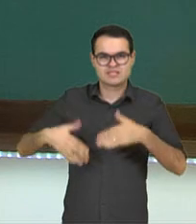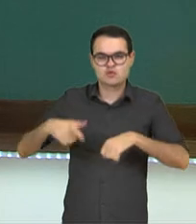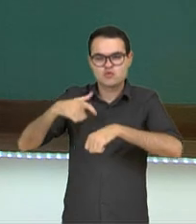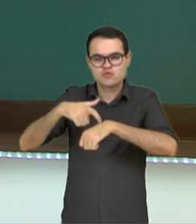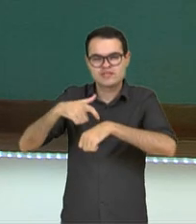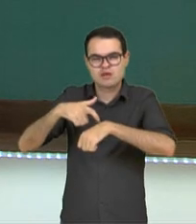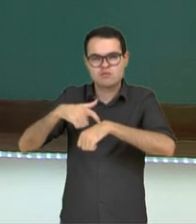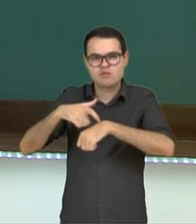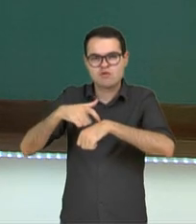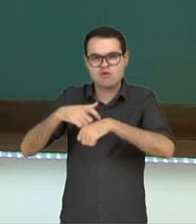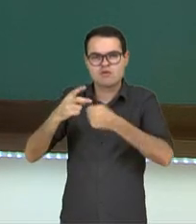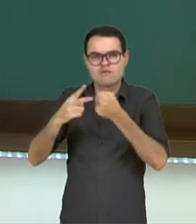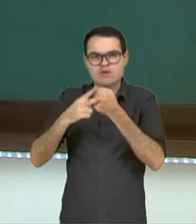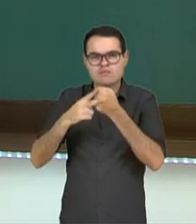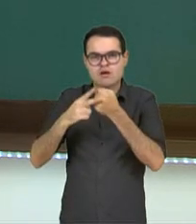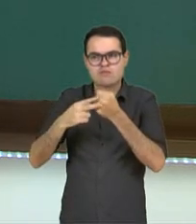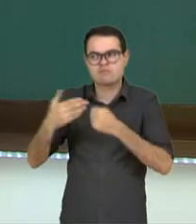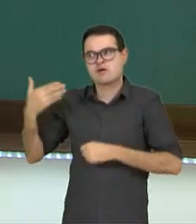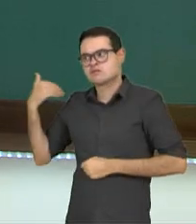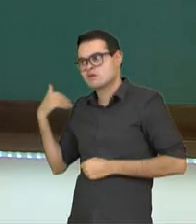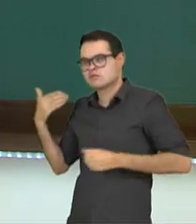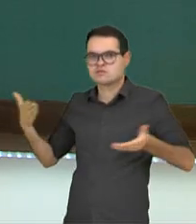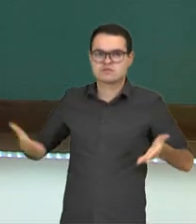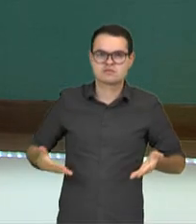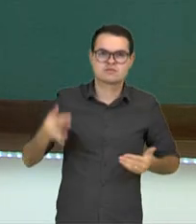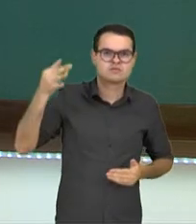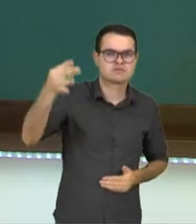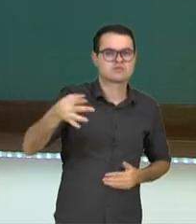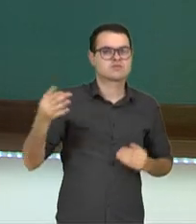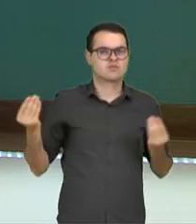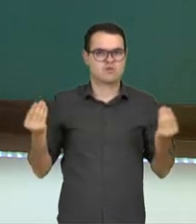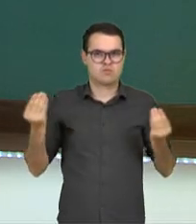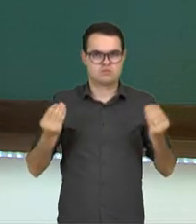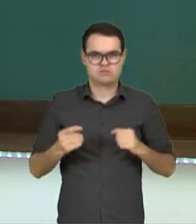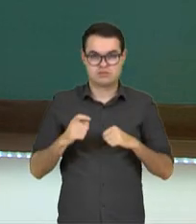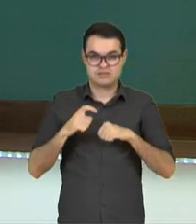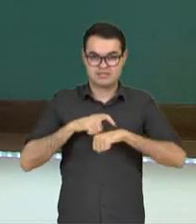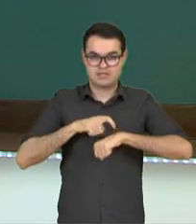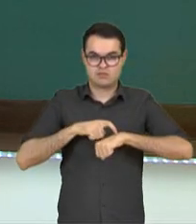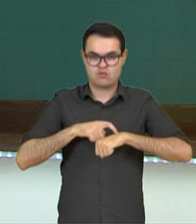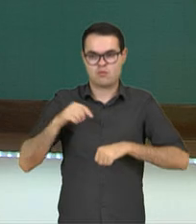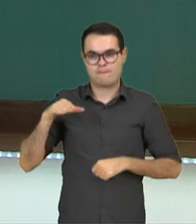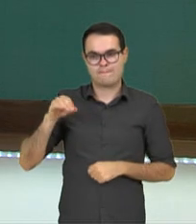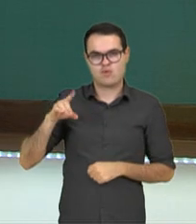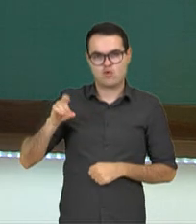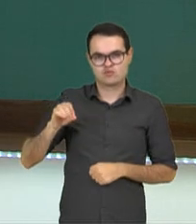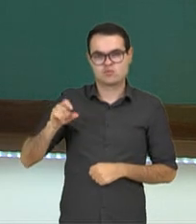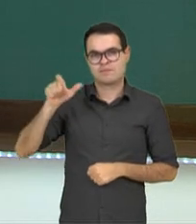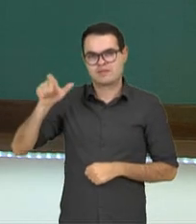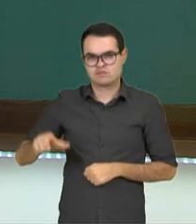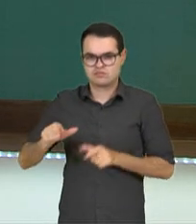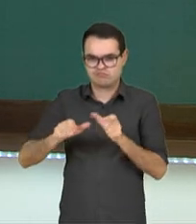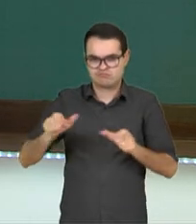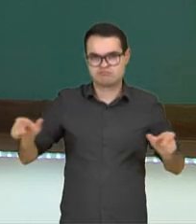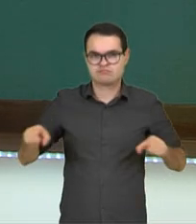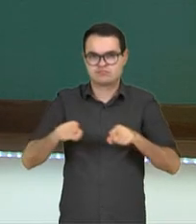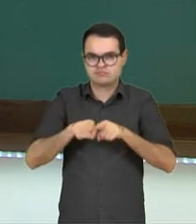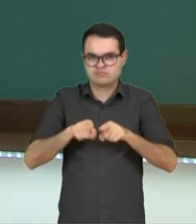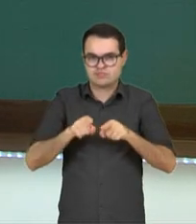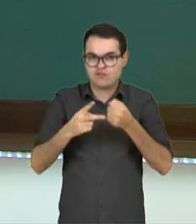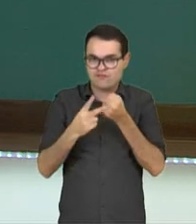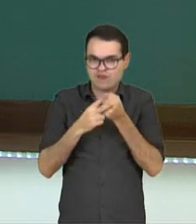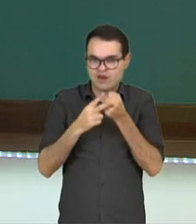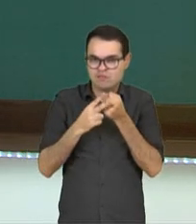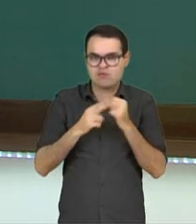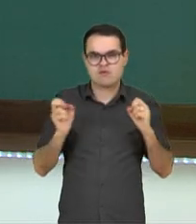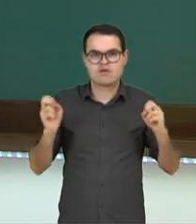eles estão. Lembrando que verbo é conjugado em tempo, modo e pessoa, né? Ok?